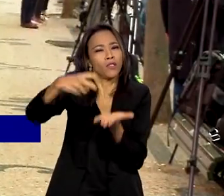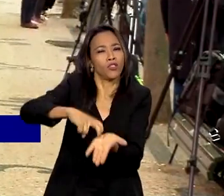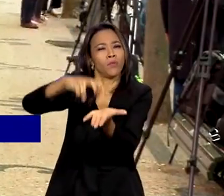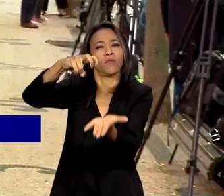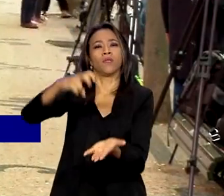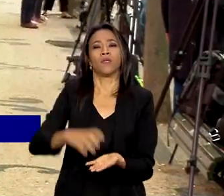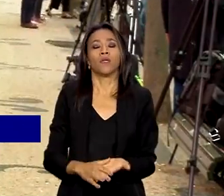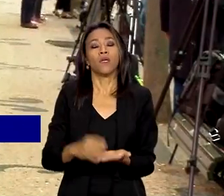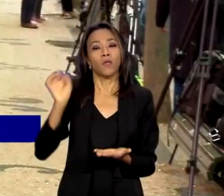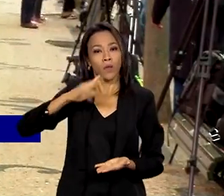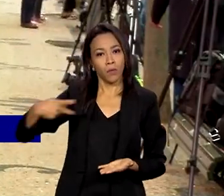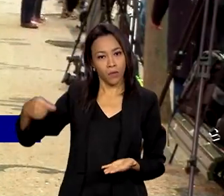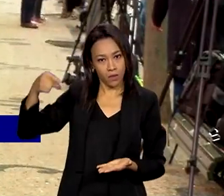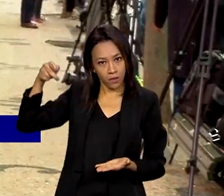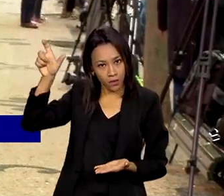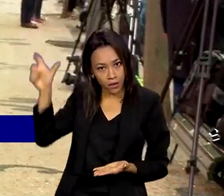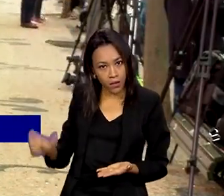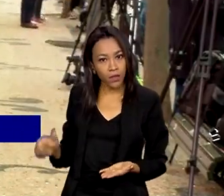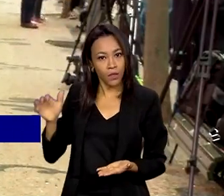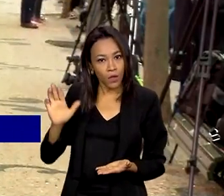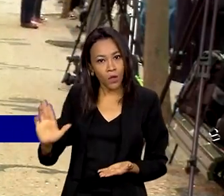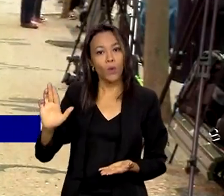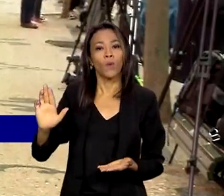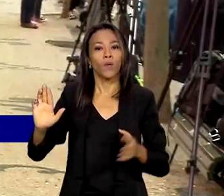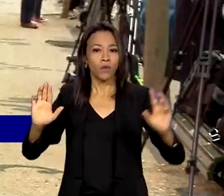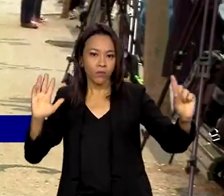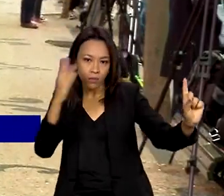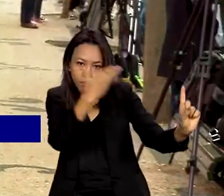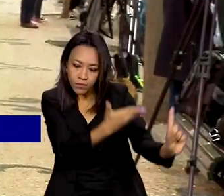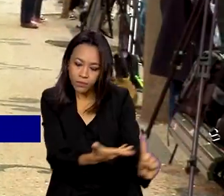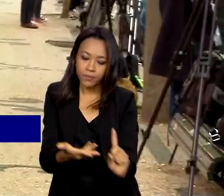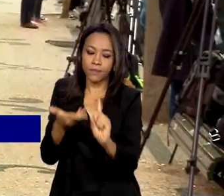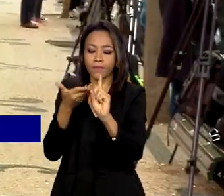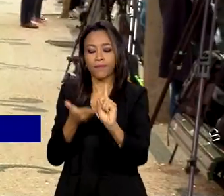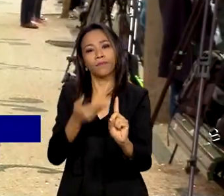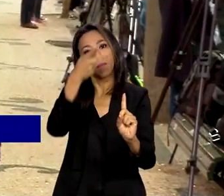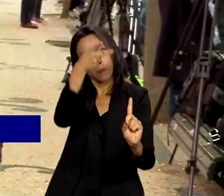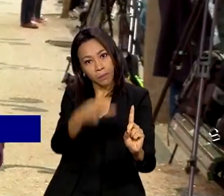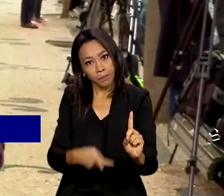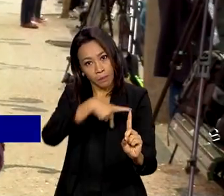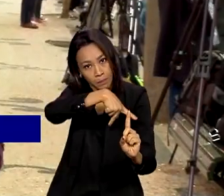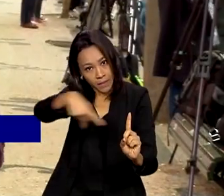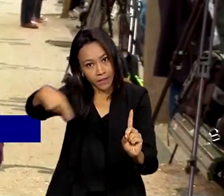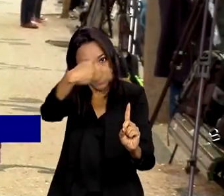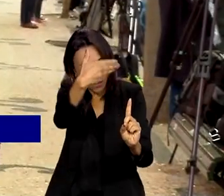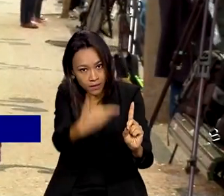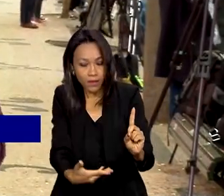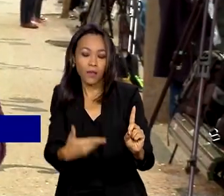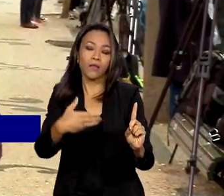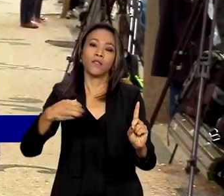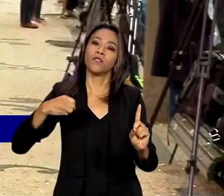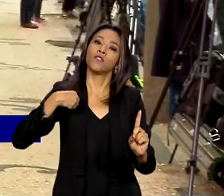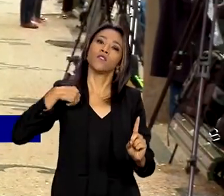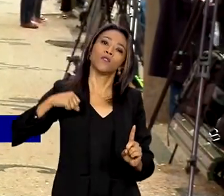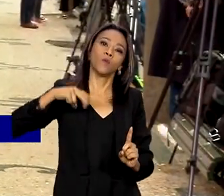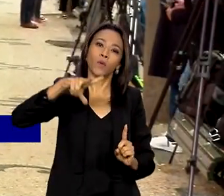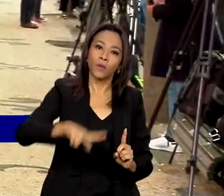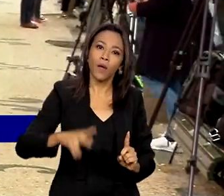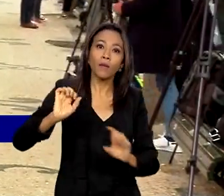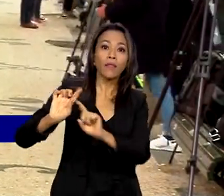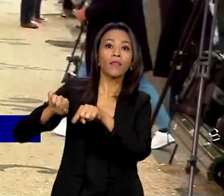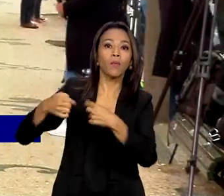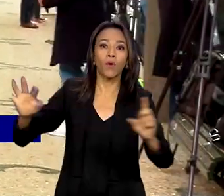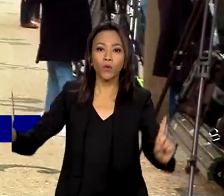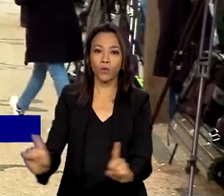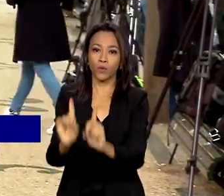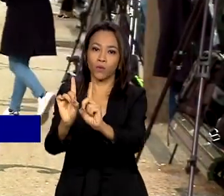o presidente Lula será recebido pelo presidente de Portugal, Marcelo Rebelo, e depois almoça